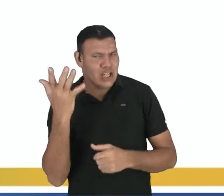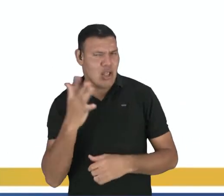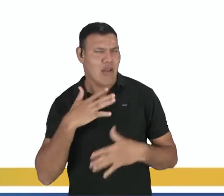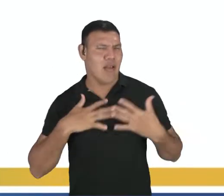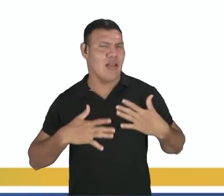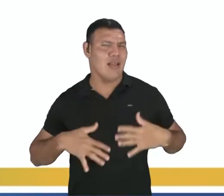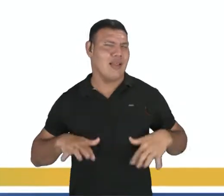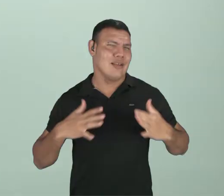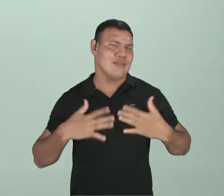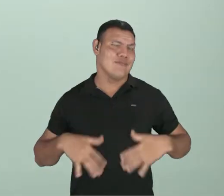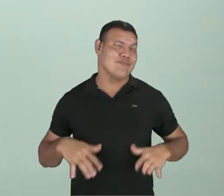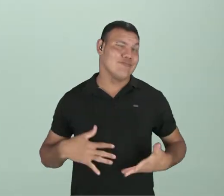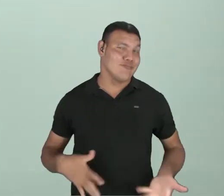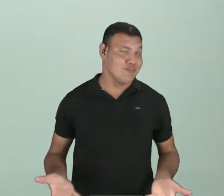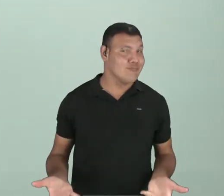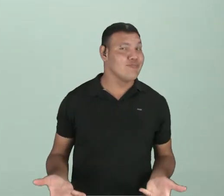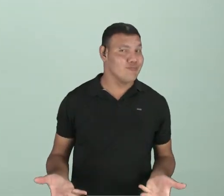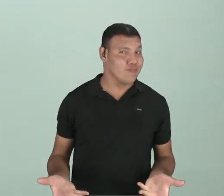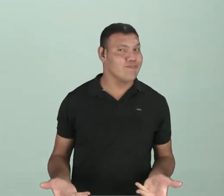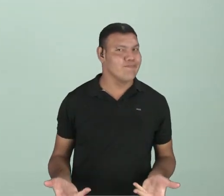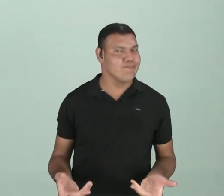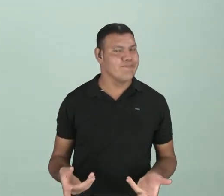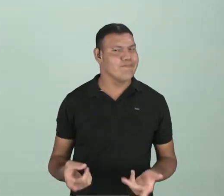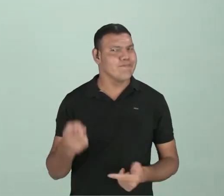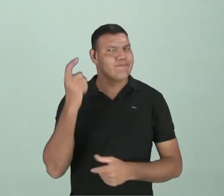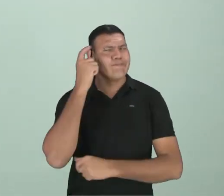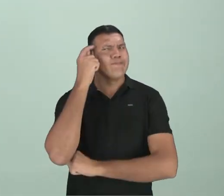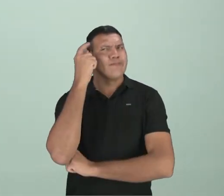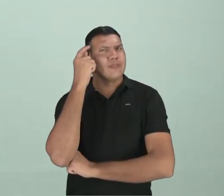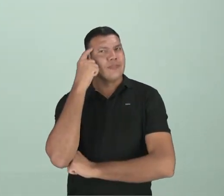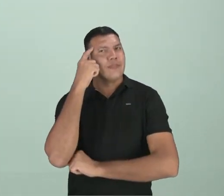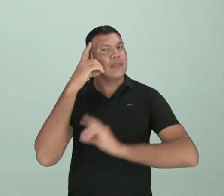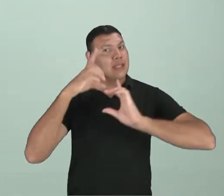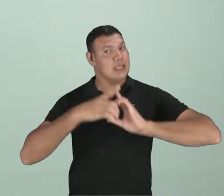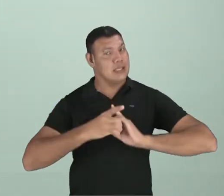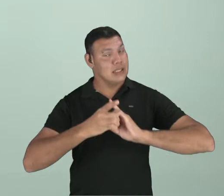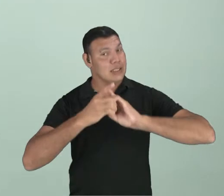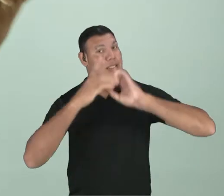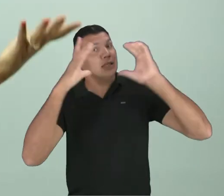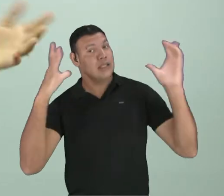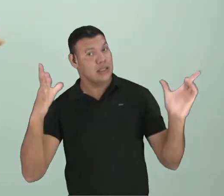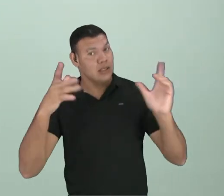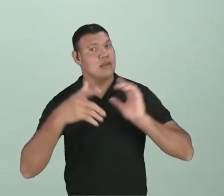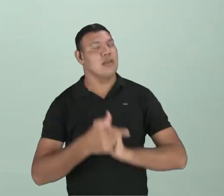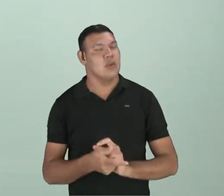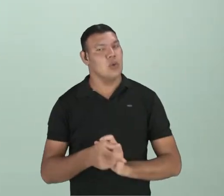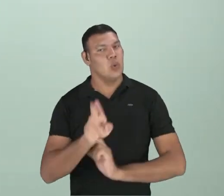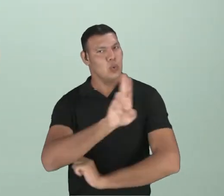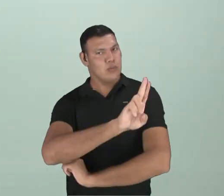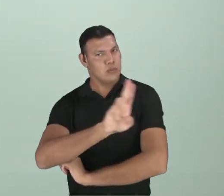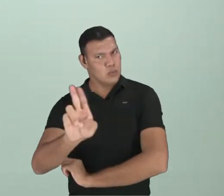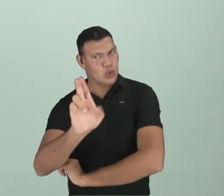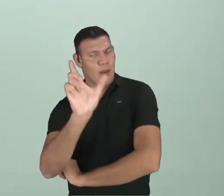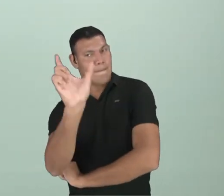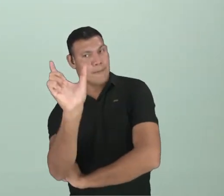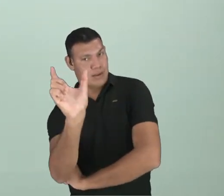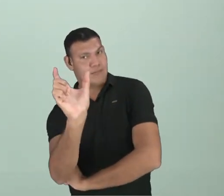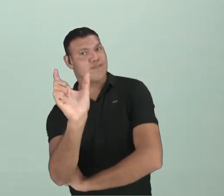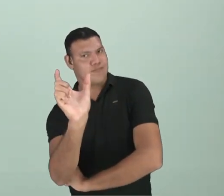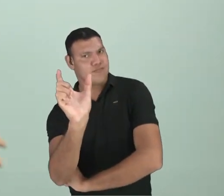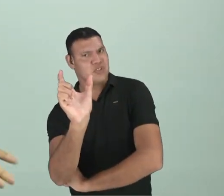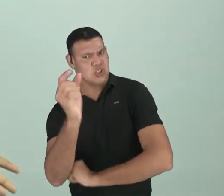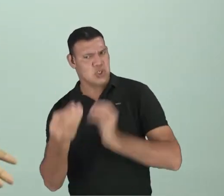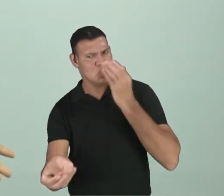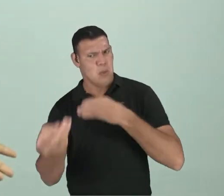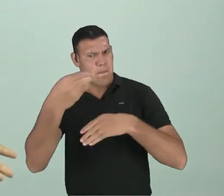tem aí uma situação a se pensar. Então, democracia também, o nome democracia, estamos numa democracia.